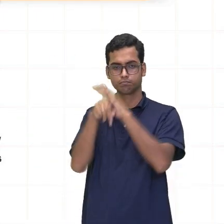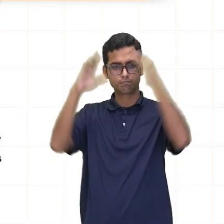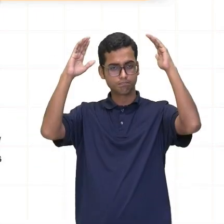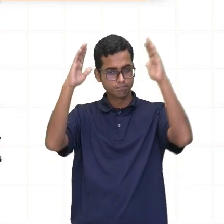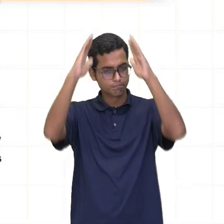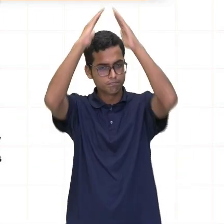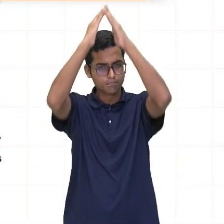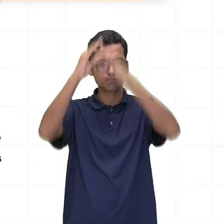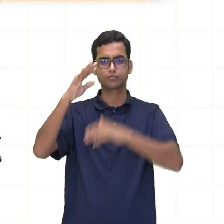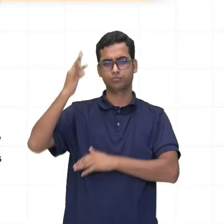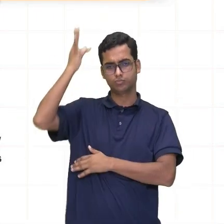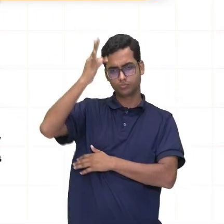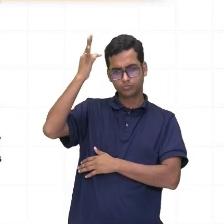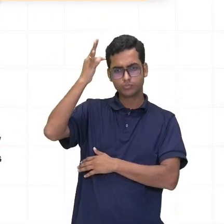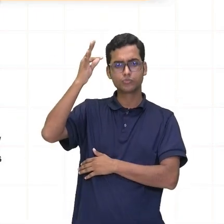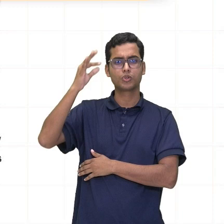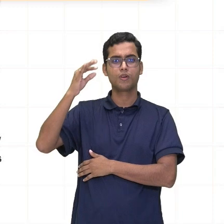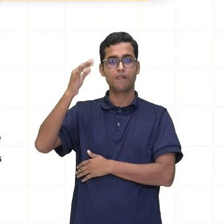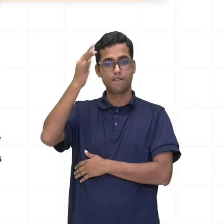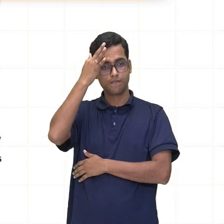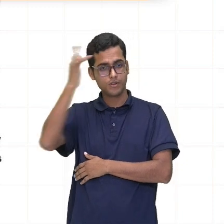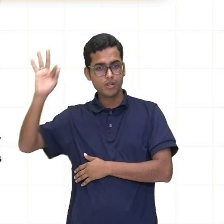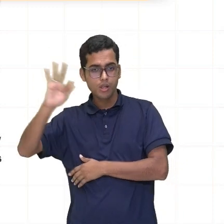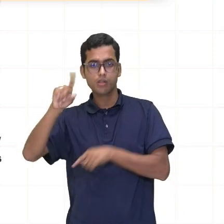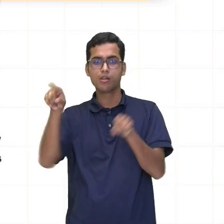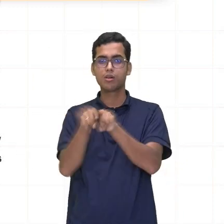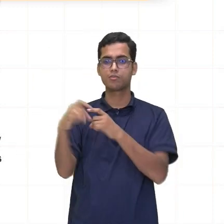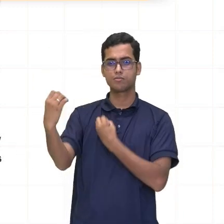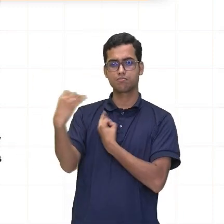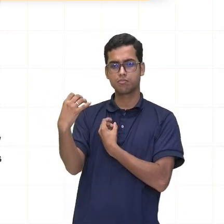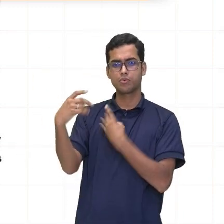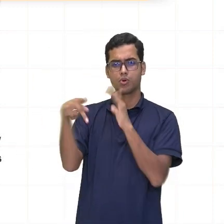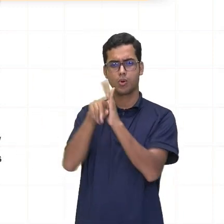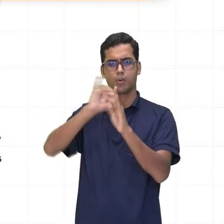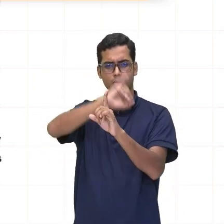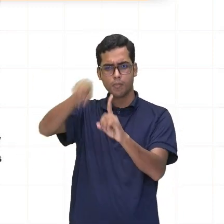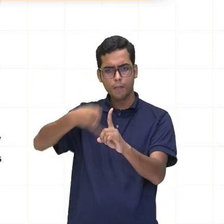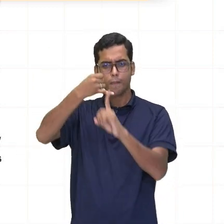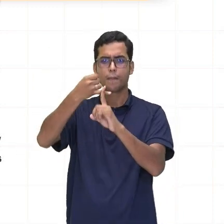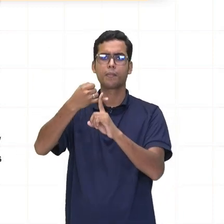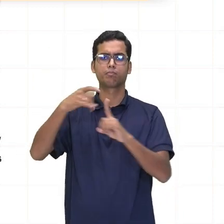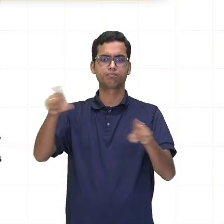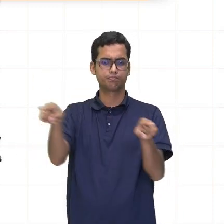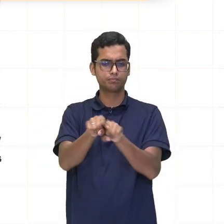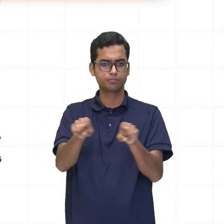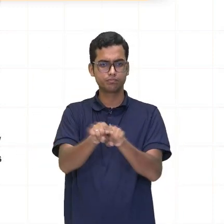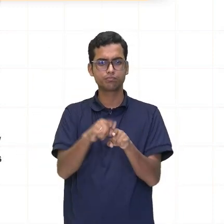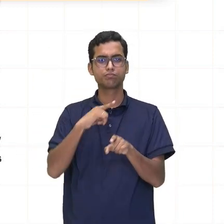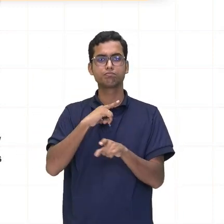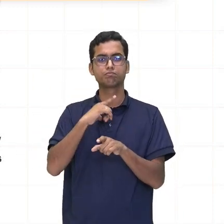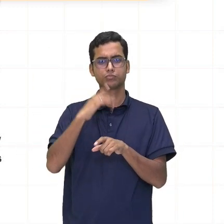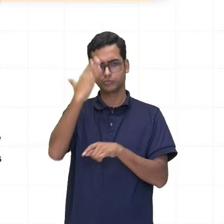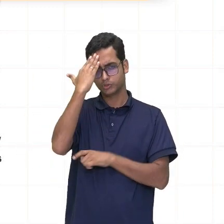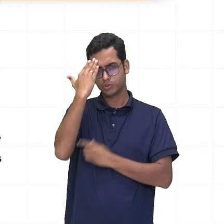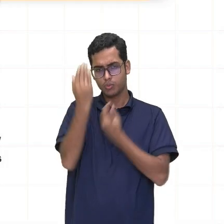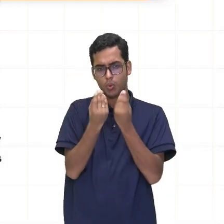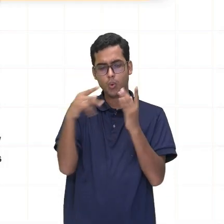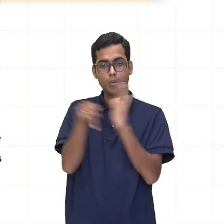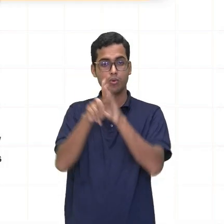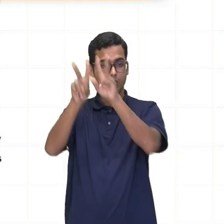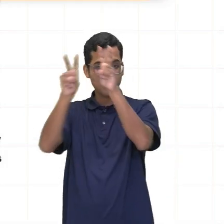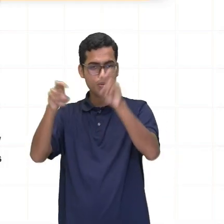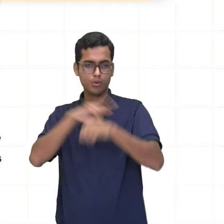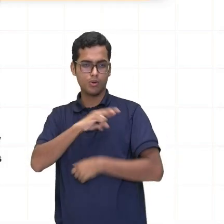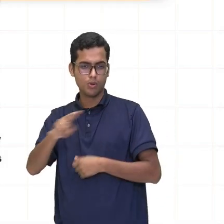receber uma educação jesuítica, ele é influente em assuntos religiosos, políticos e culturais e